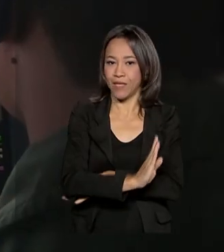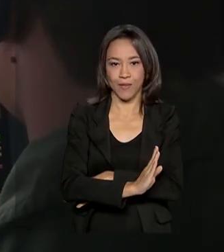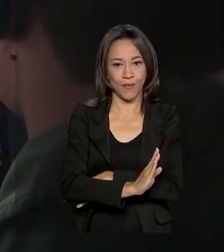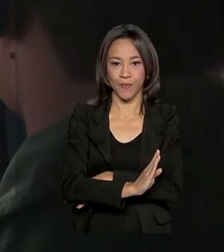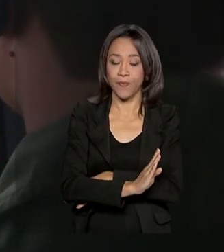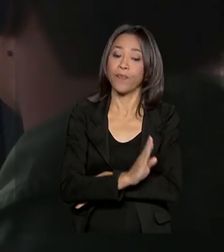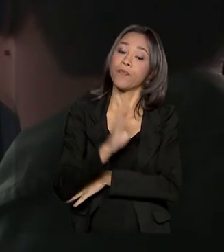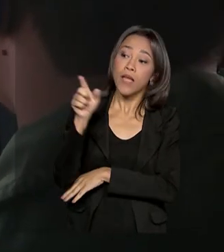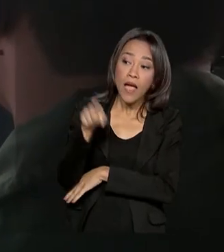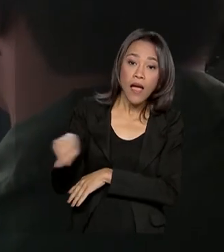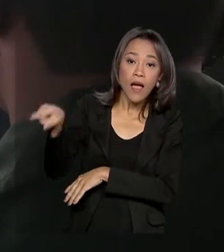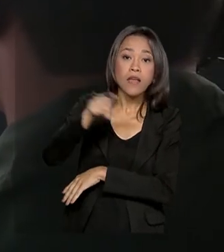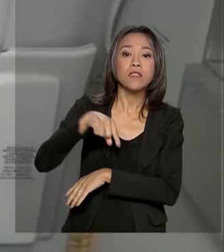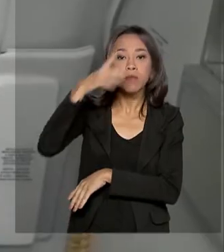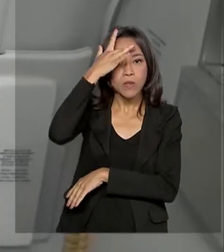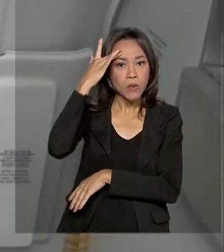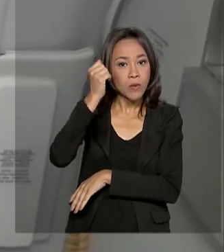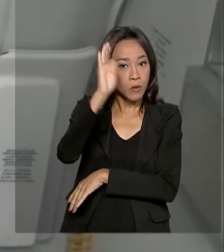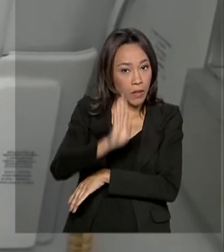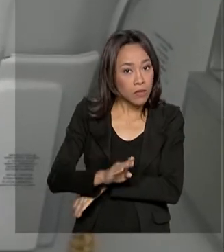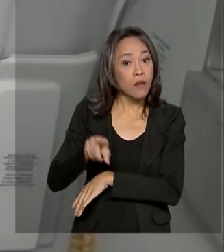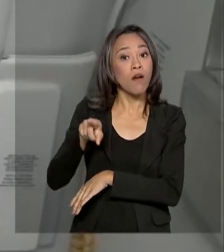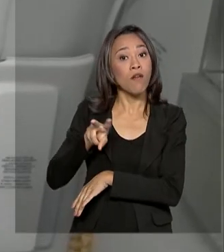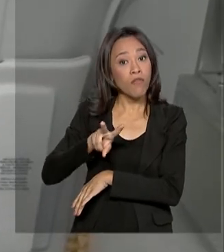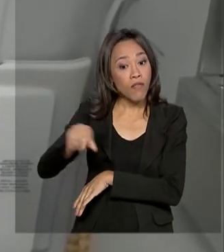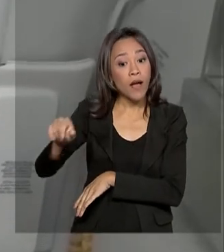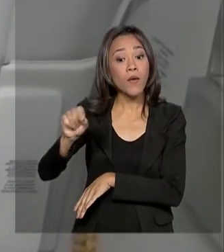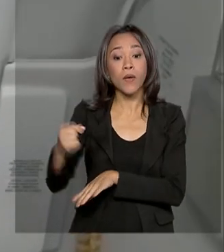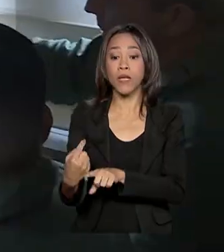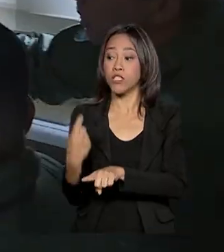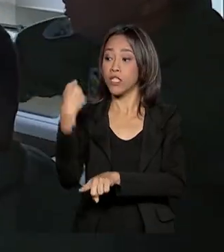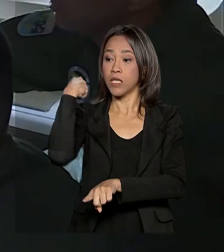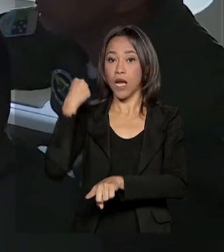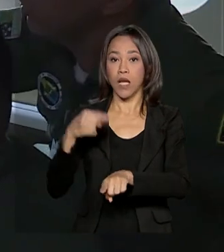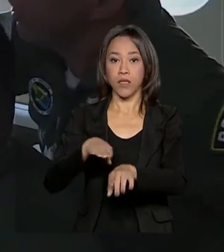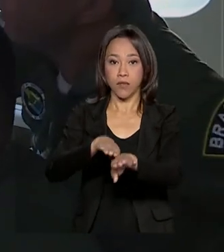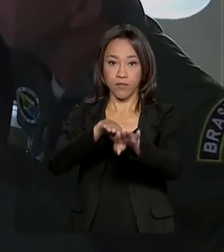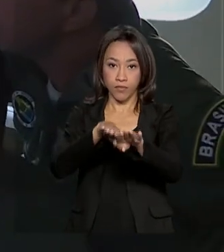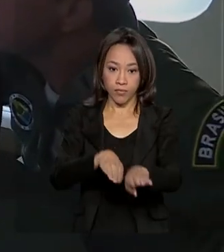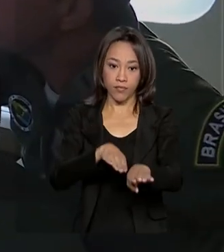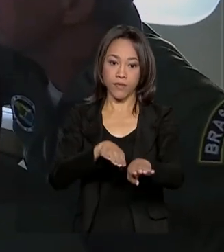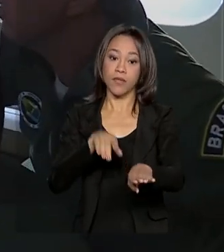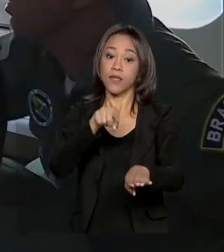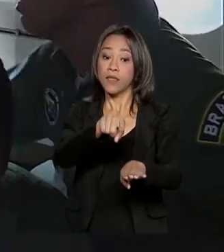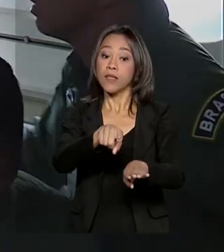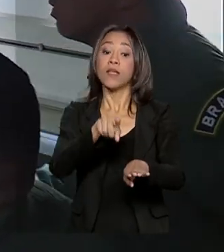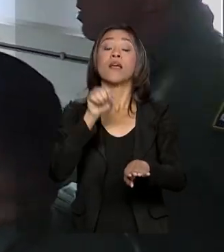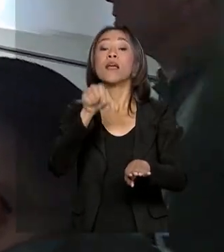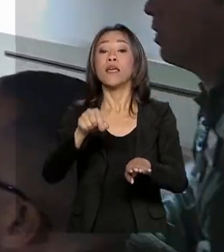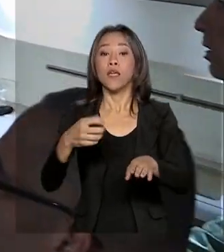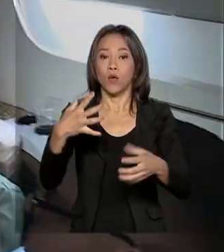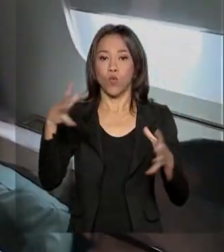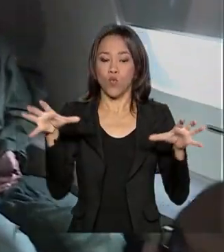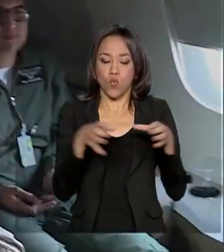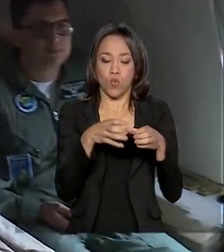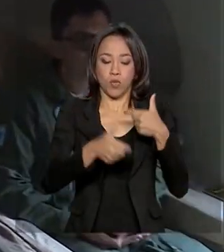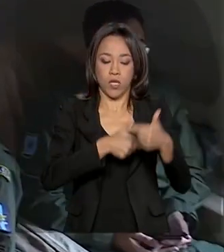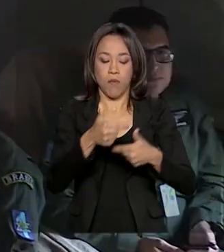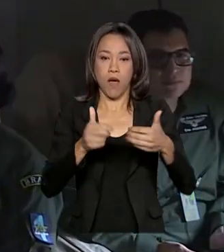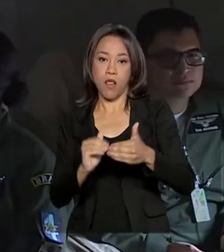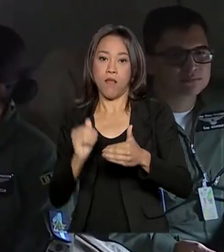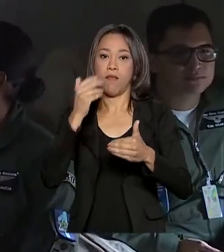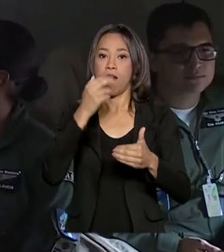Os brasileiros repatriados vão embarcar pela porta traseira. Já a tripulação, pela dianteira. Apenas os